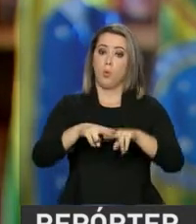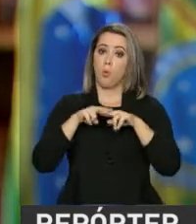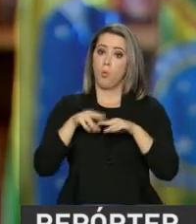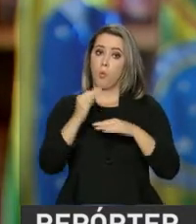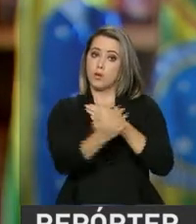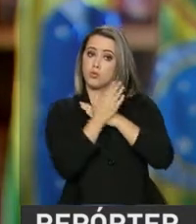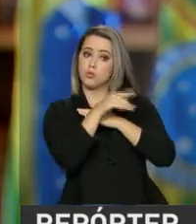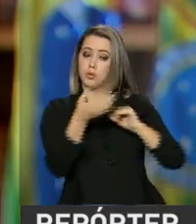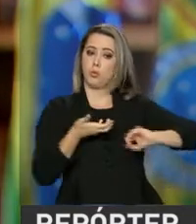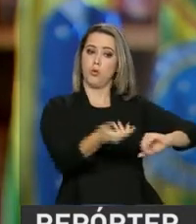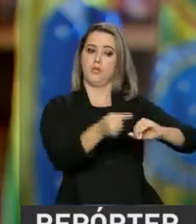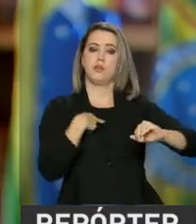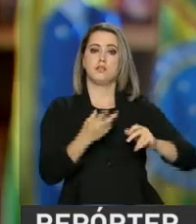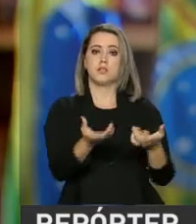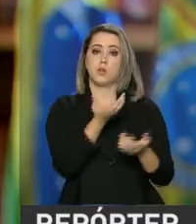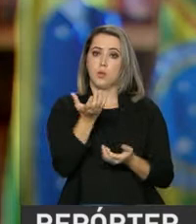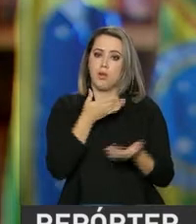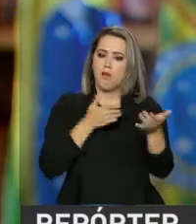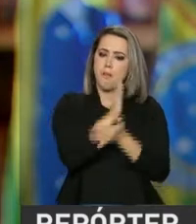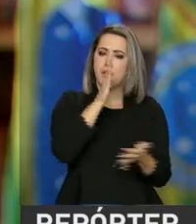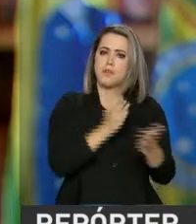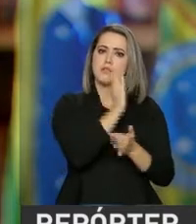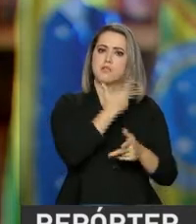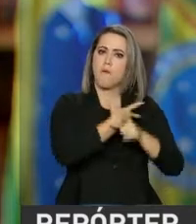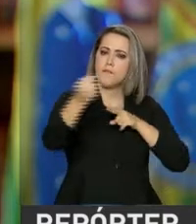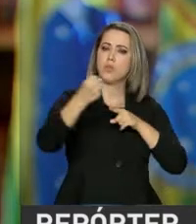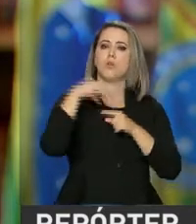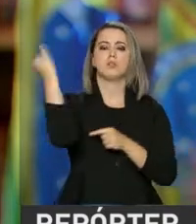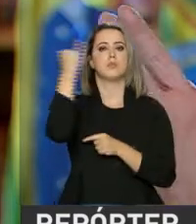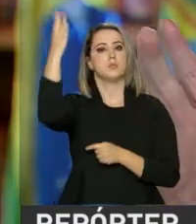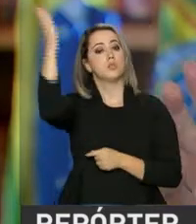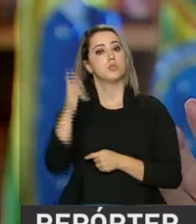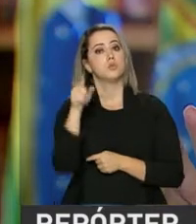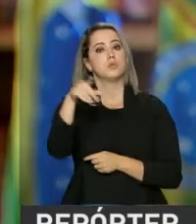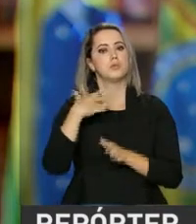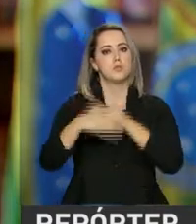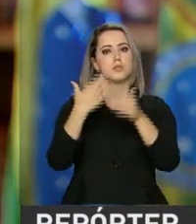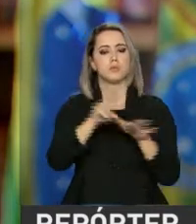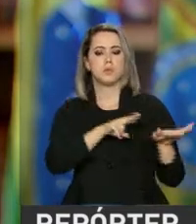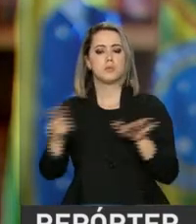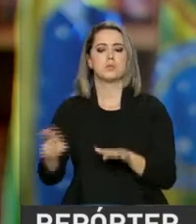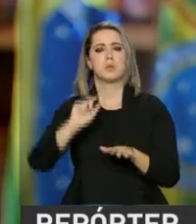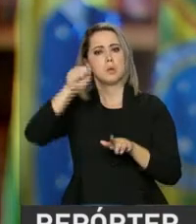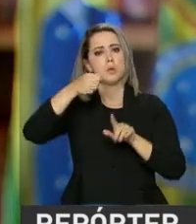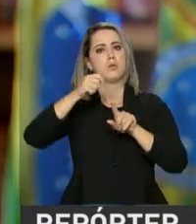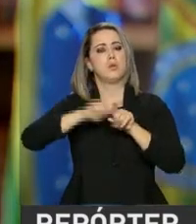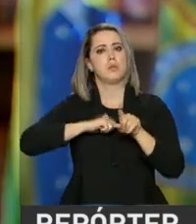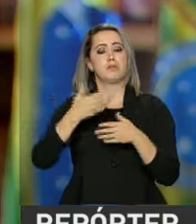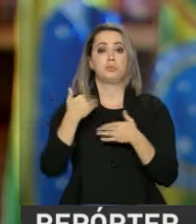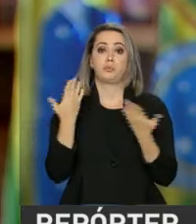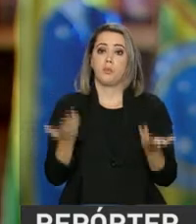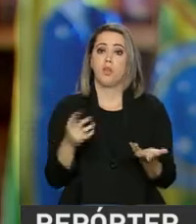nacional espero obter vitórias importantes para o país nas próximas semanas os passos dos tempos